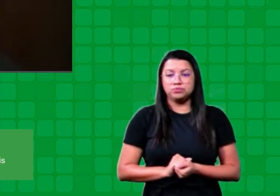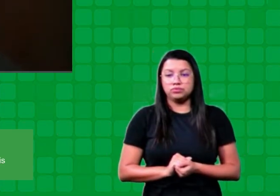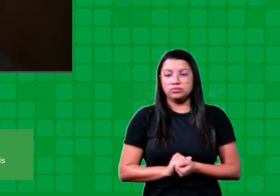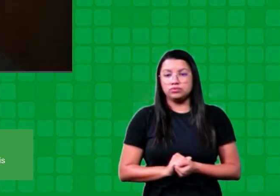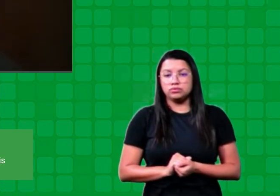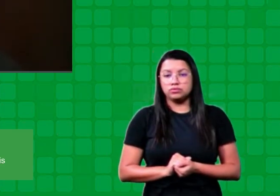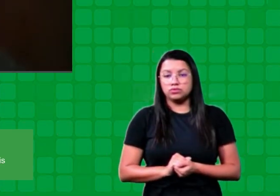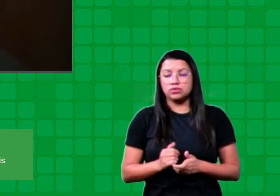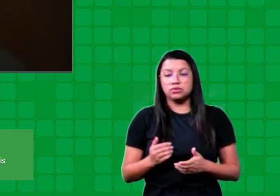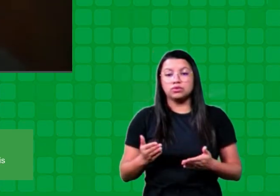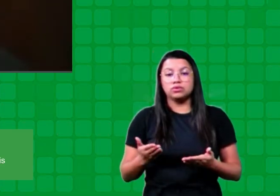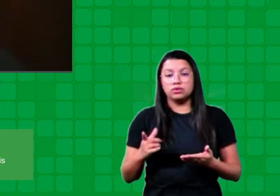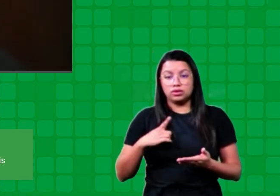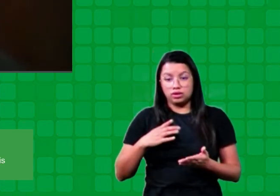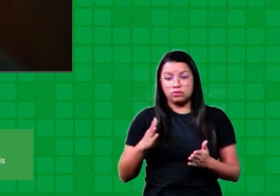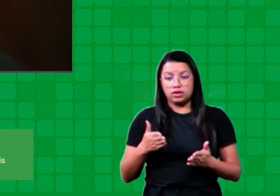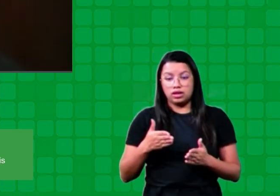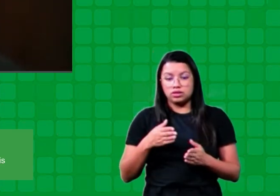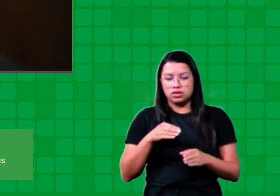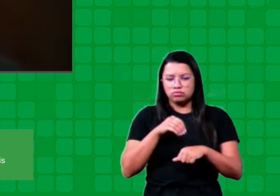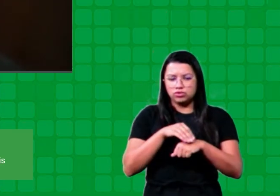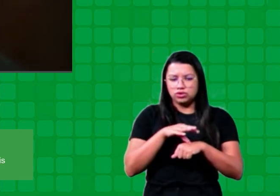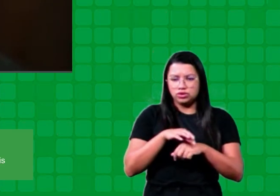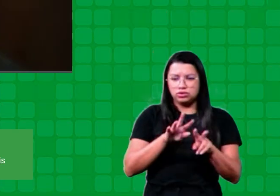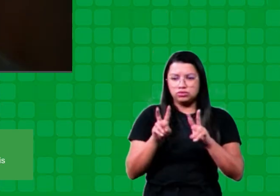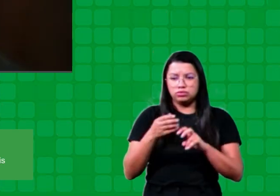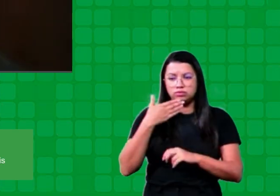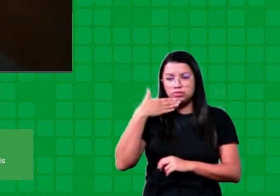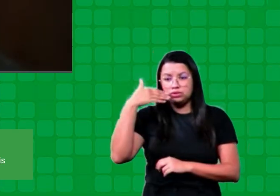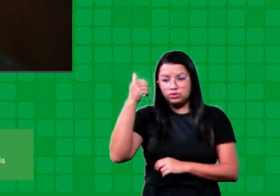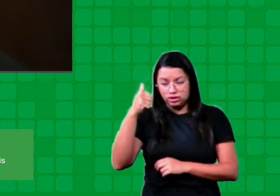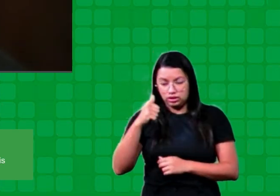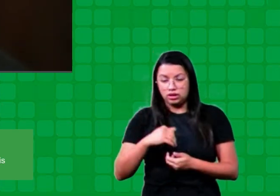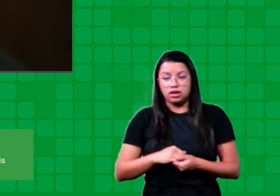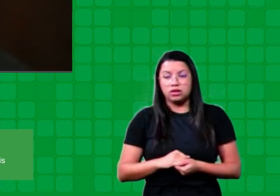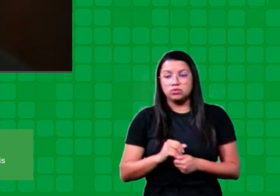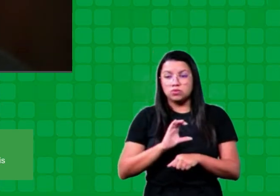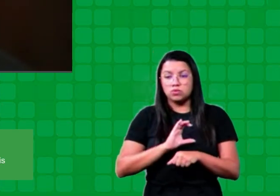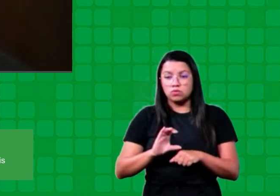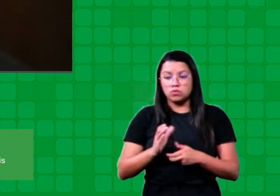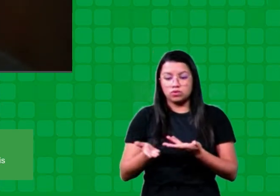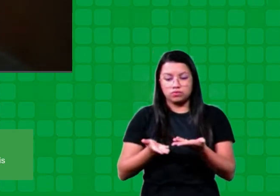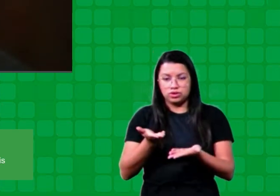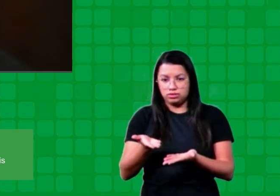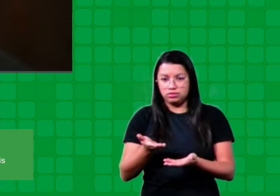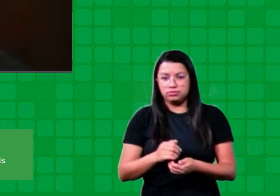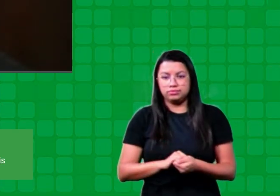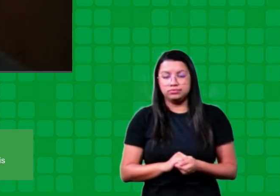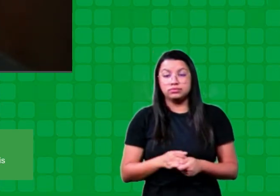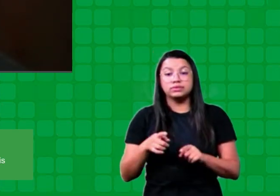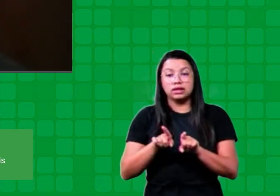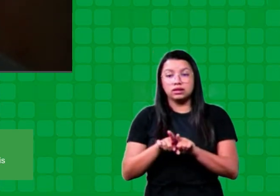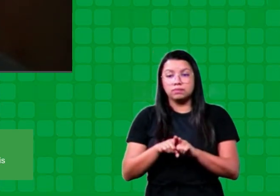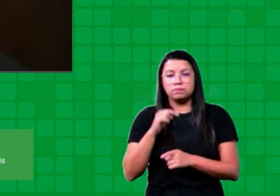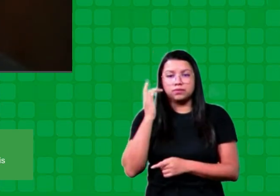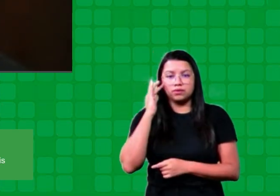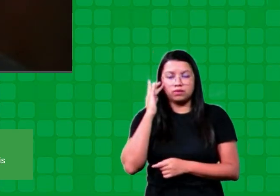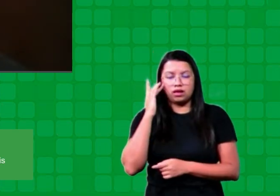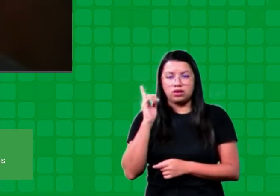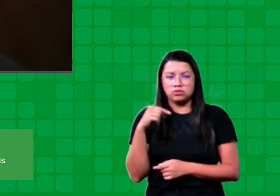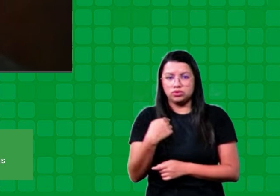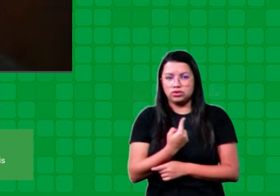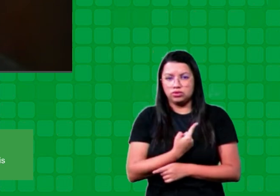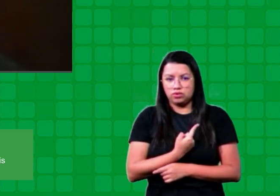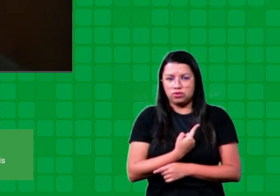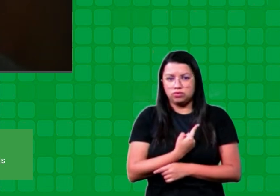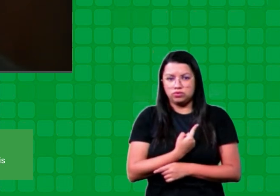com essa indicação aí de melhoria, né, da nossa oferta do curso. E também, eu acho que nós temos que, aí a